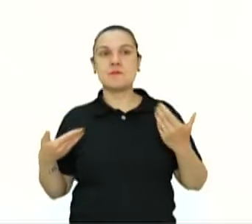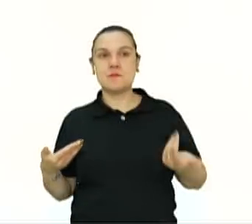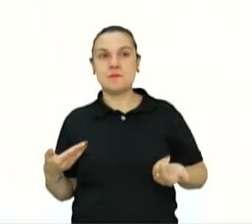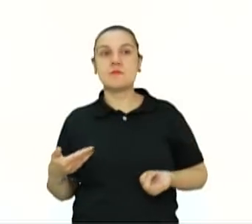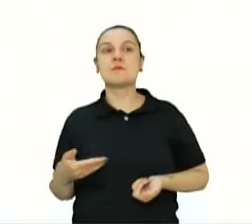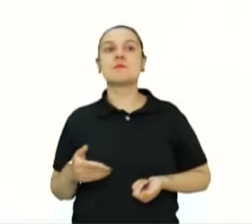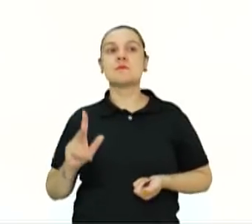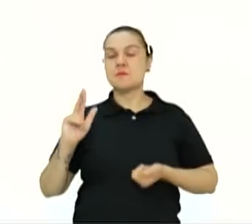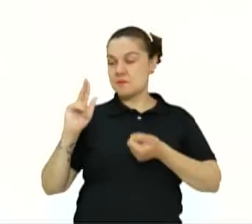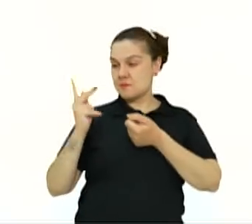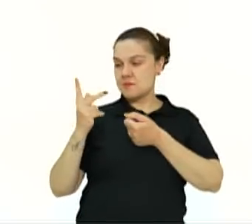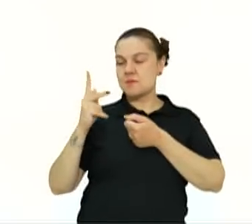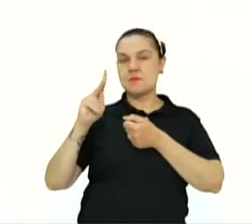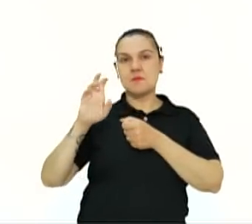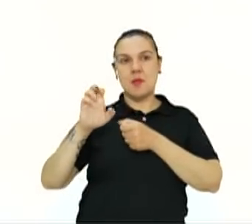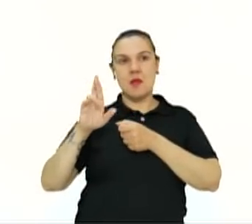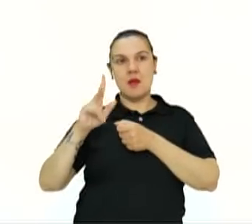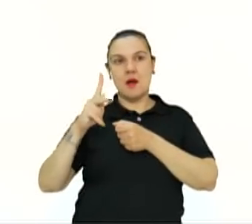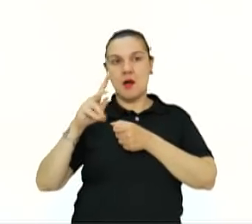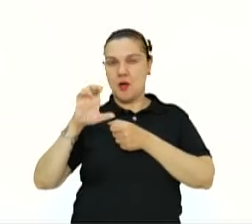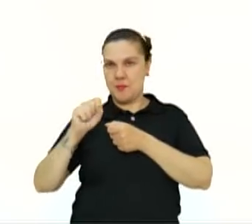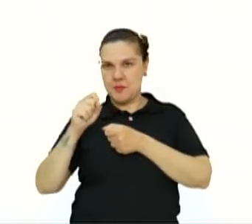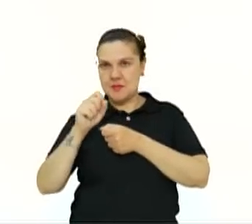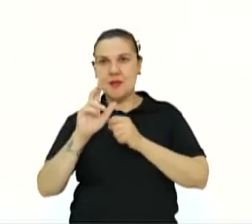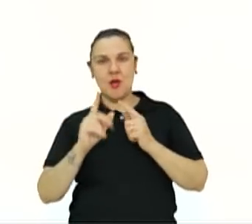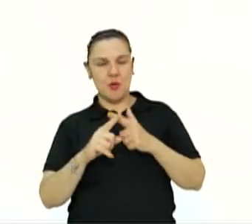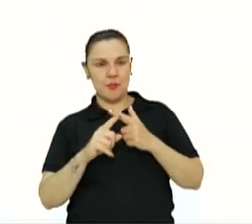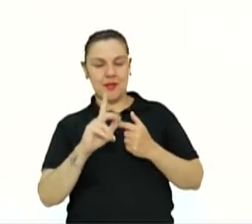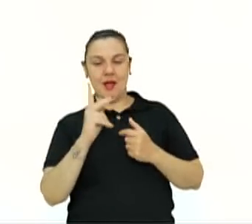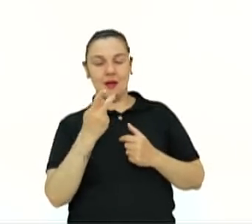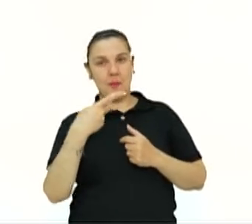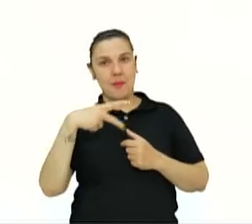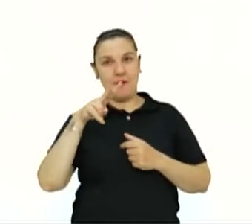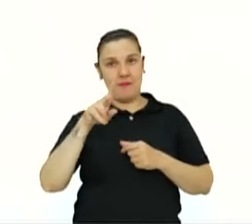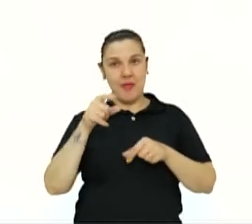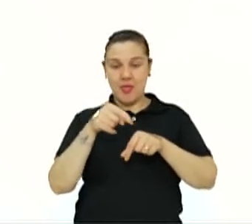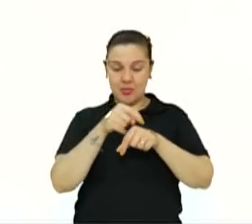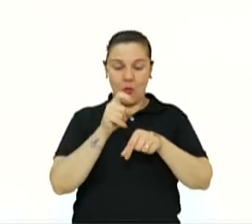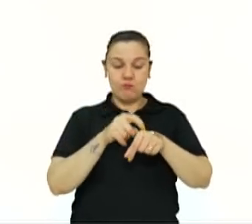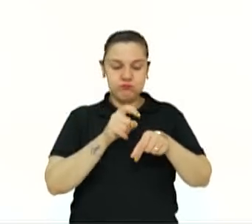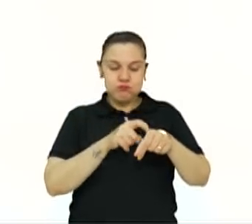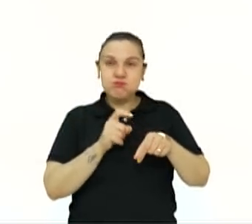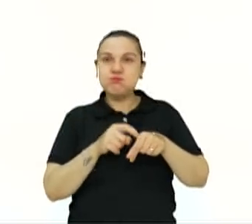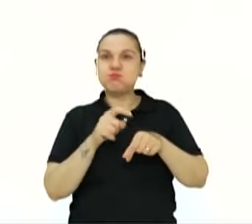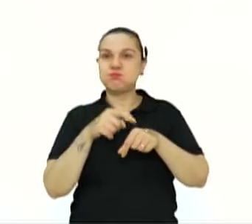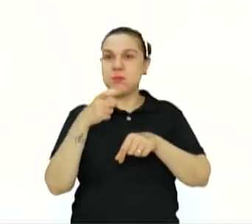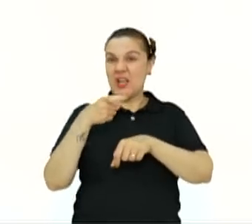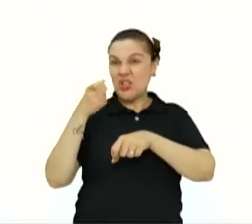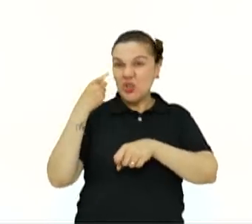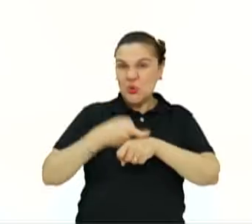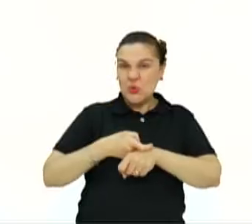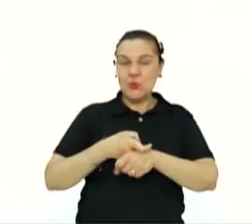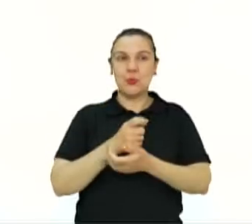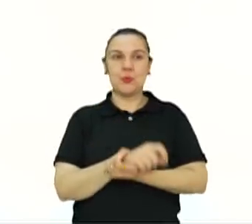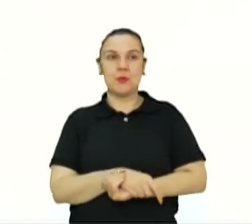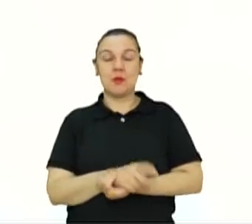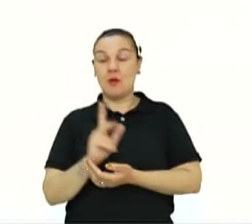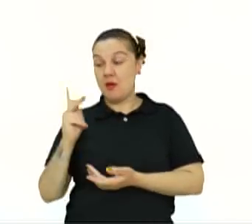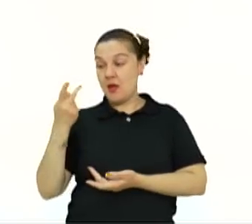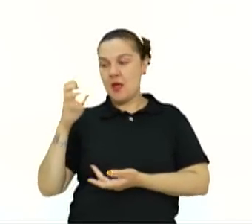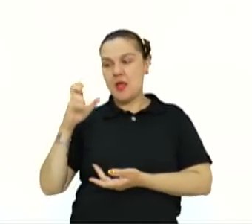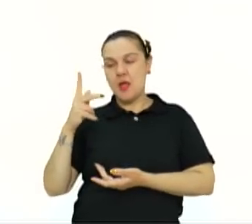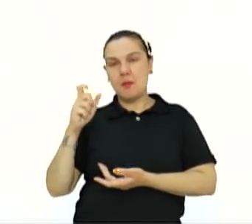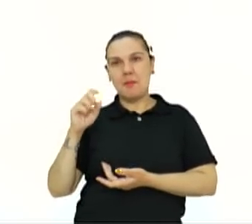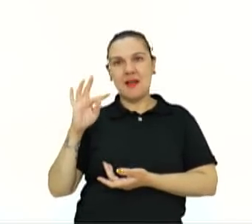da herpes, né? O HPV não são bolhas, são verrugas que saem na pele, nos órgãos genitais. A hepatite